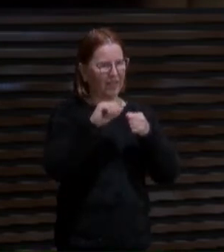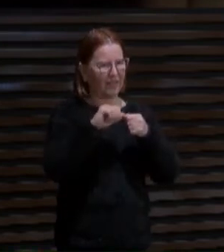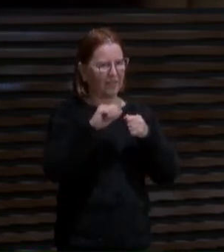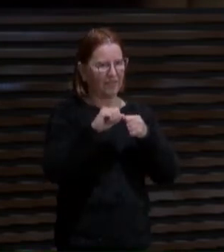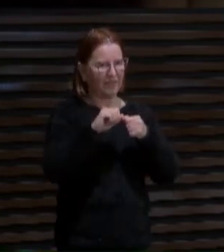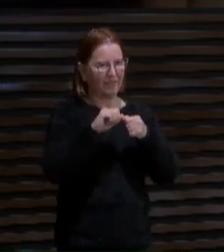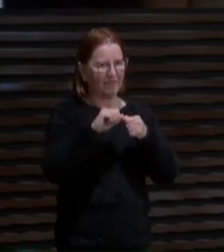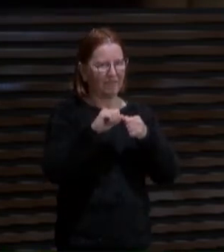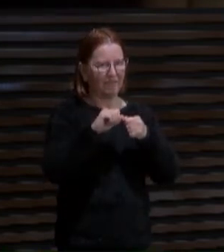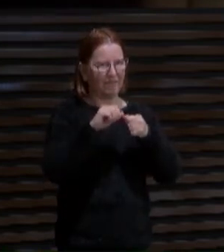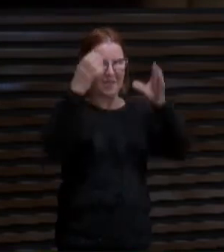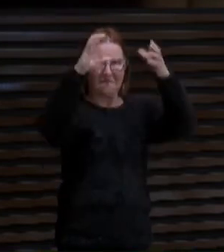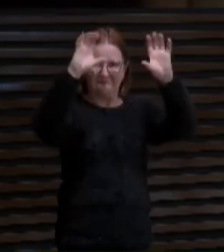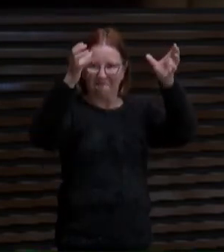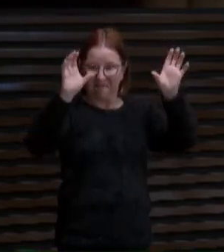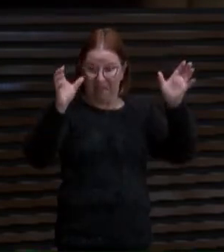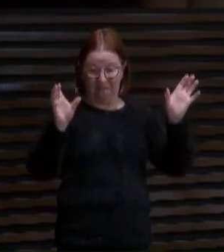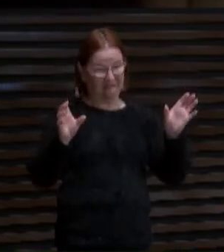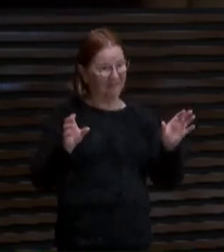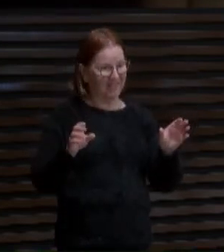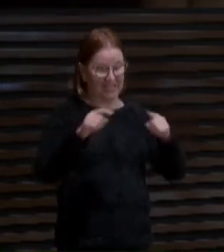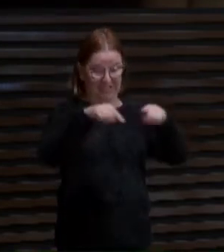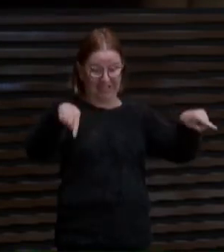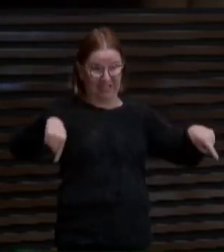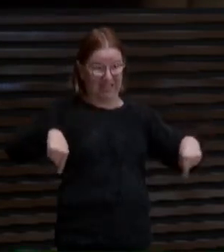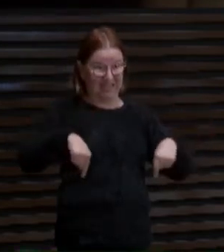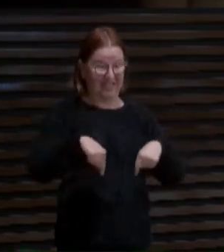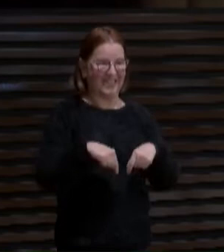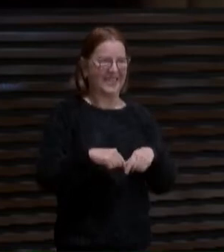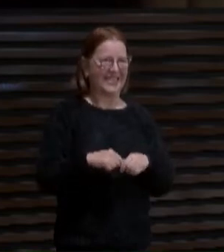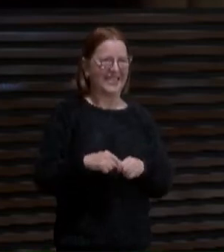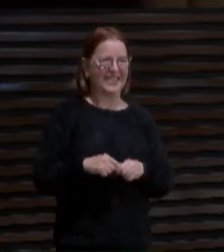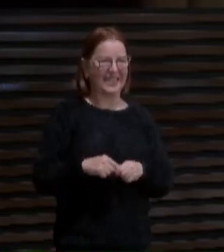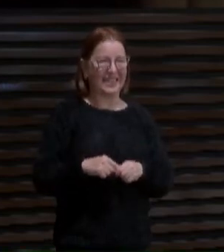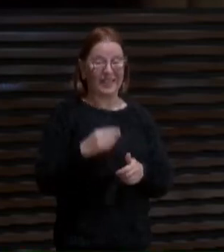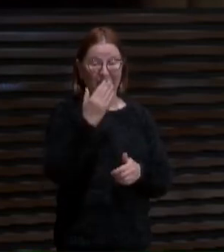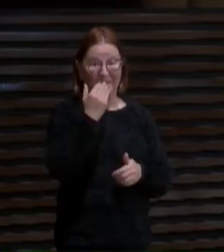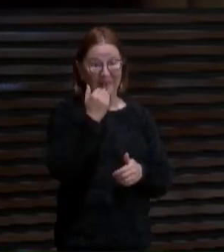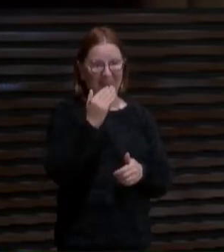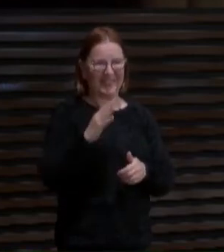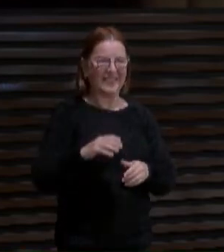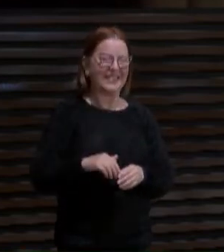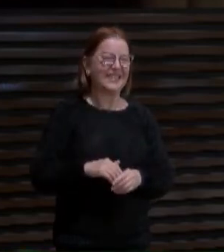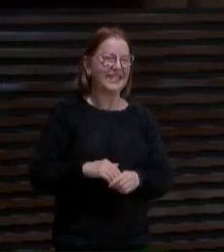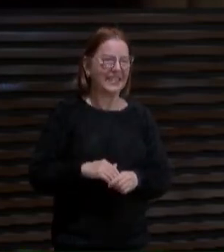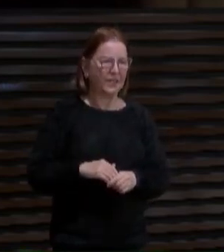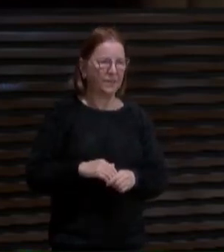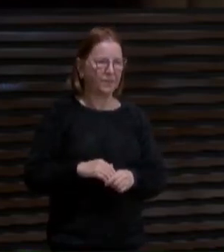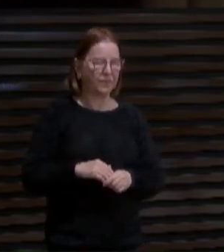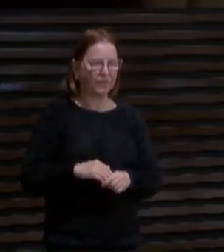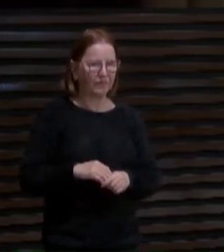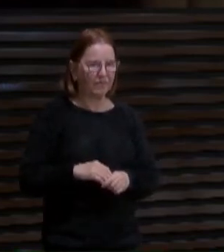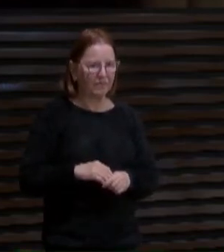decoração Obrigado pela ajuda irmão uma decoração lá na no refeitório e fizeram